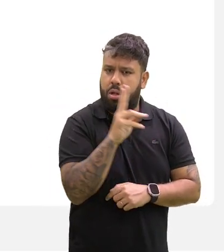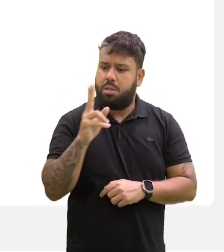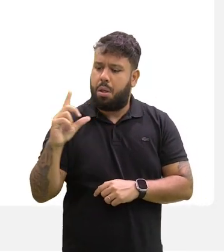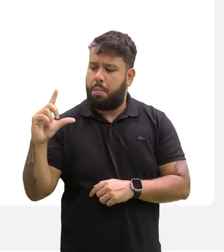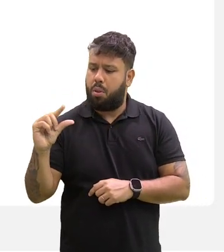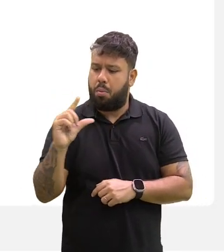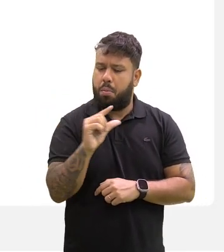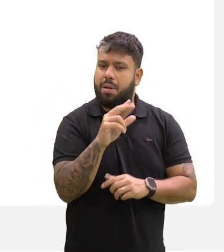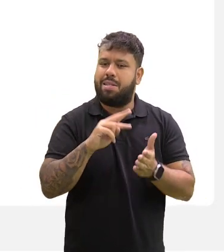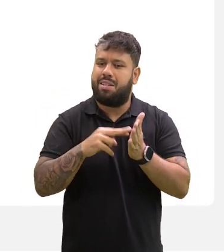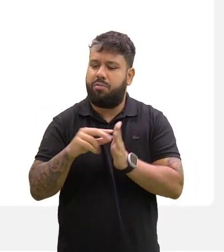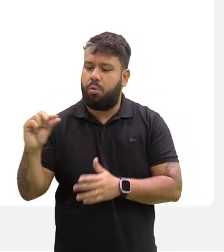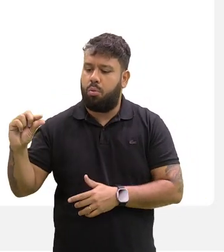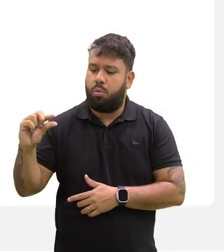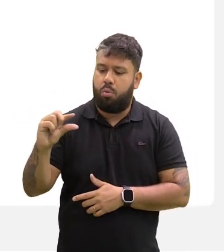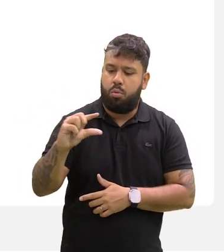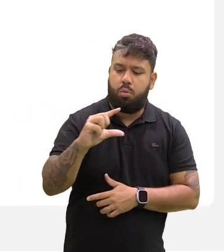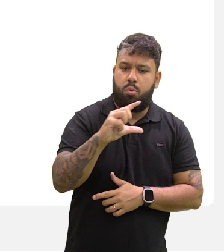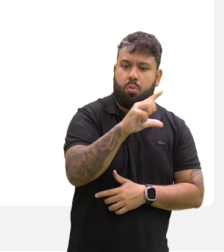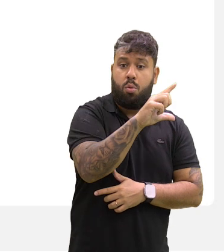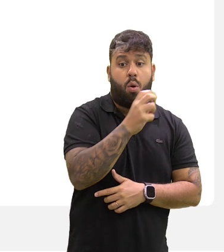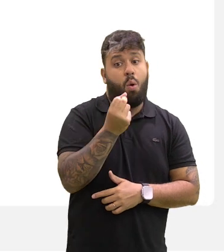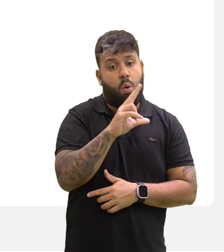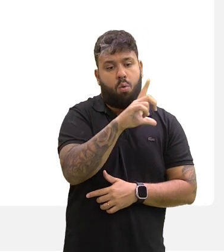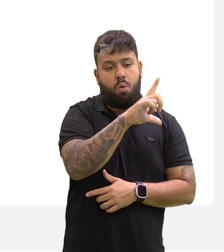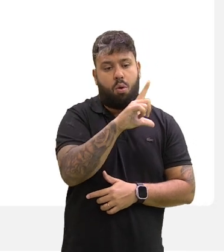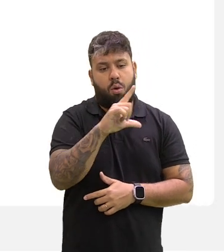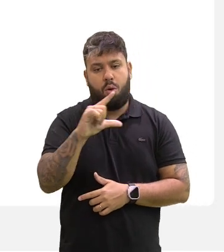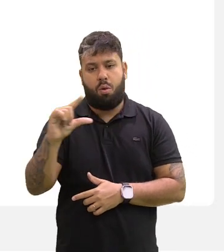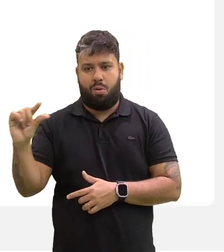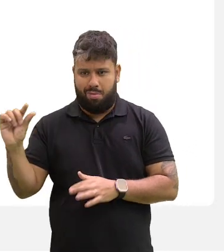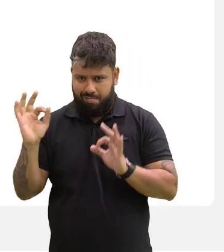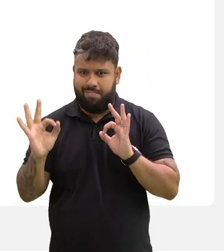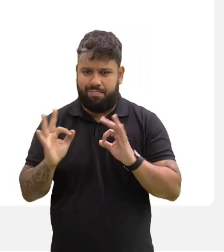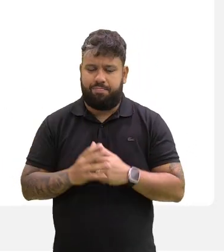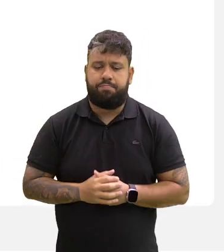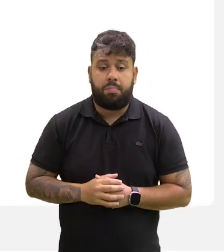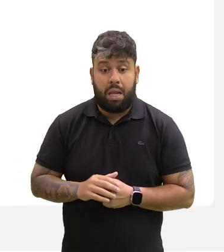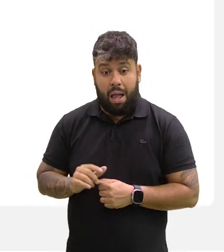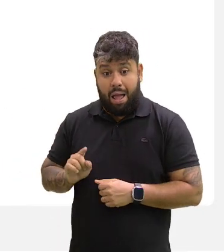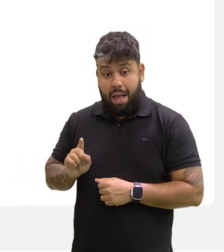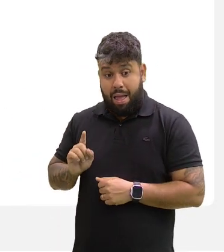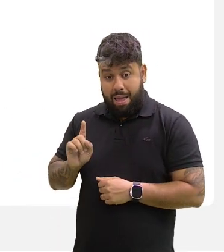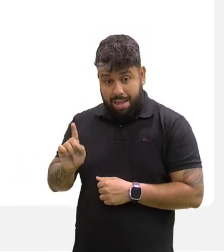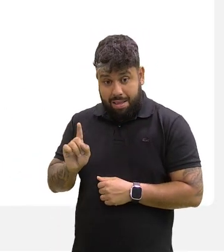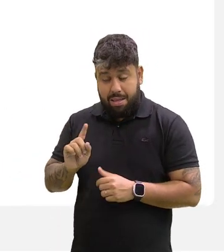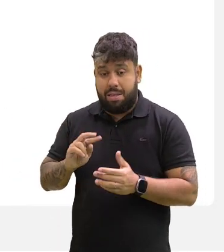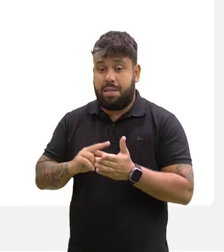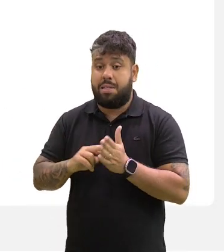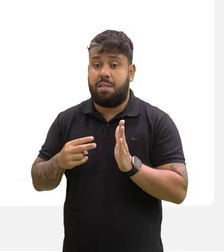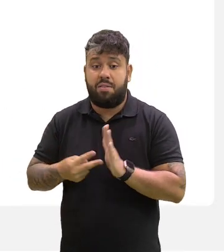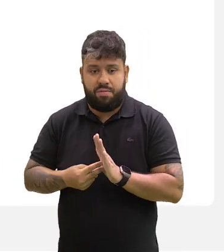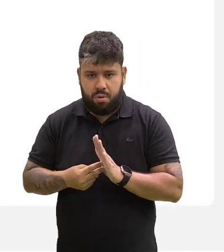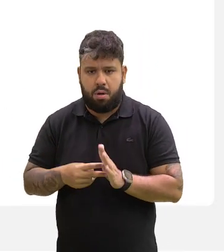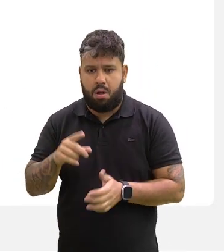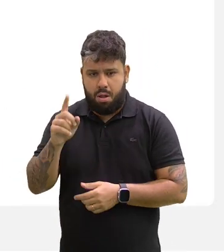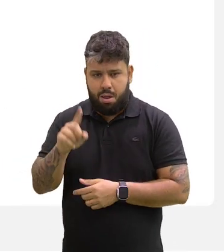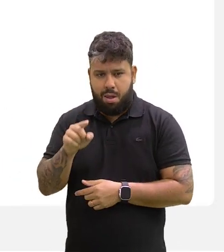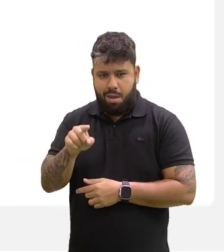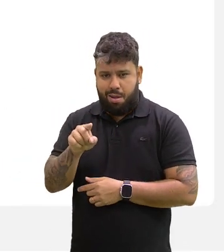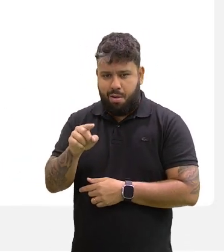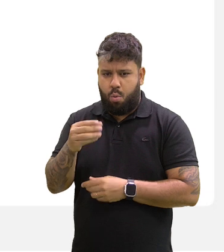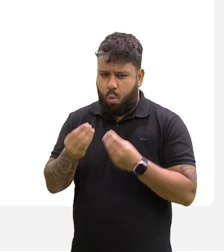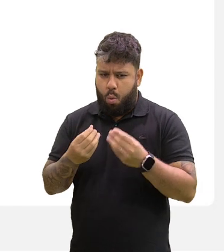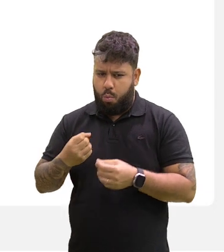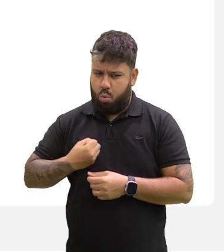em ordem crescente ou decrescente. Dentro dessa representação, essa representação se chama Hall. Colocar os